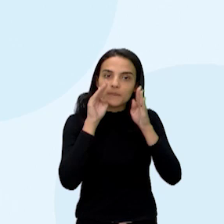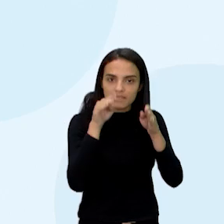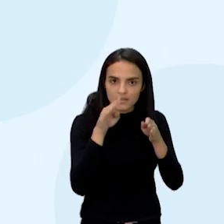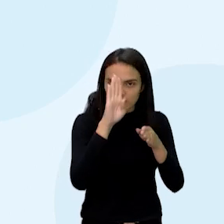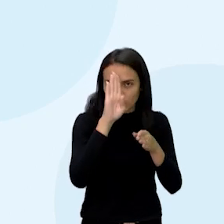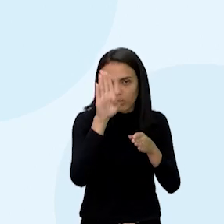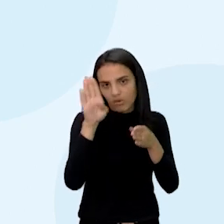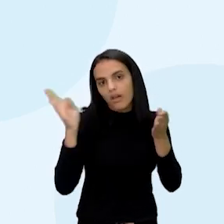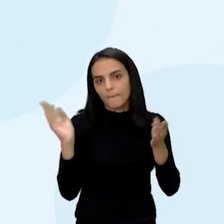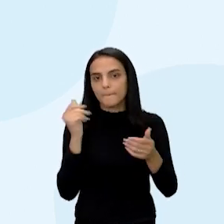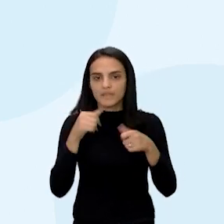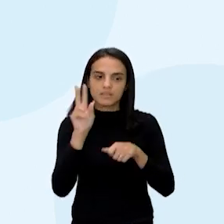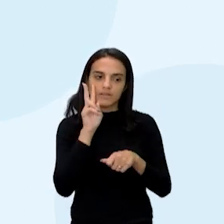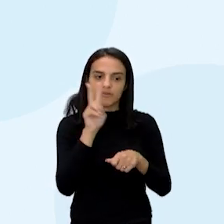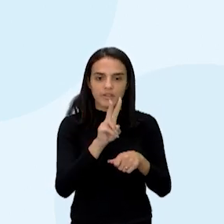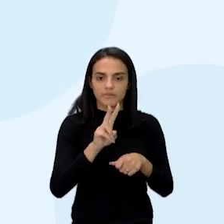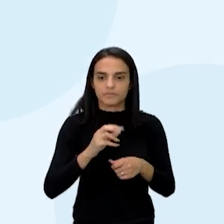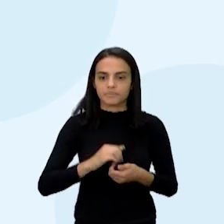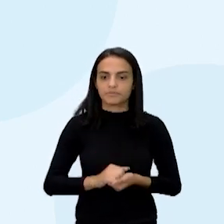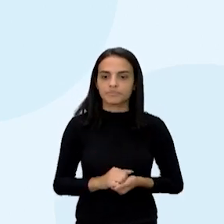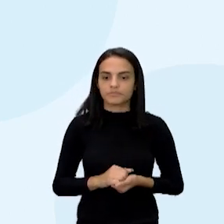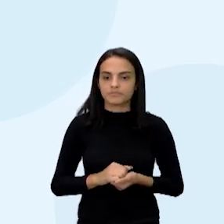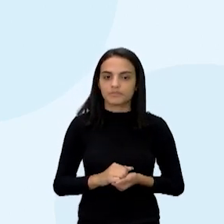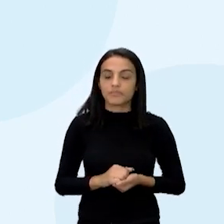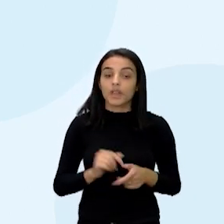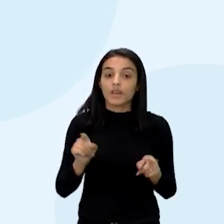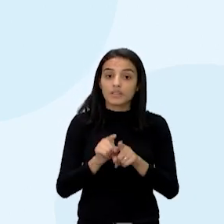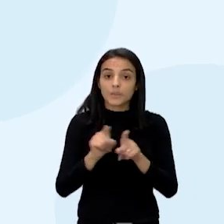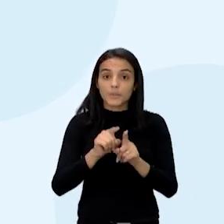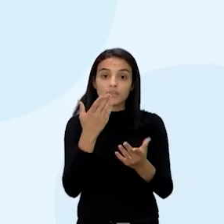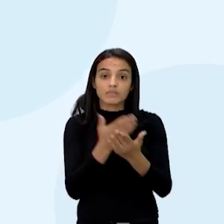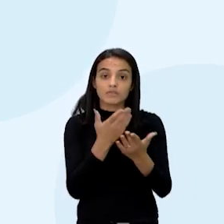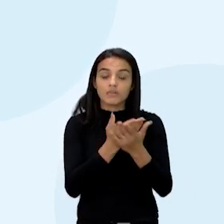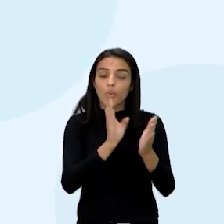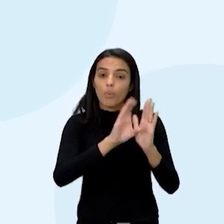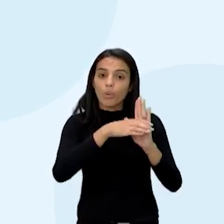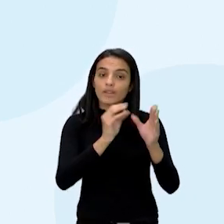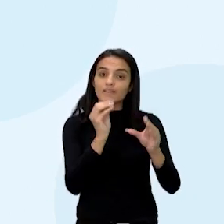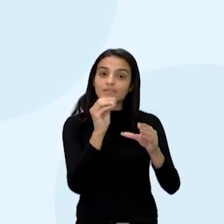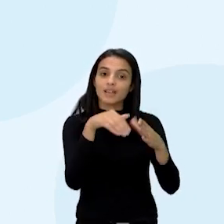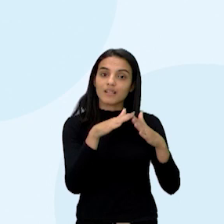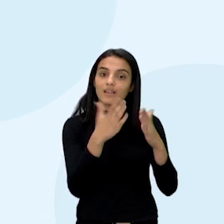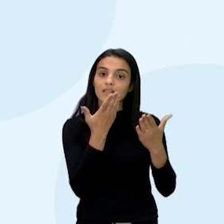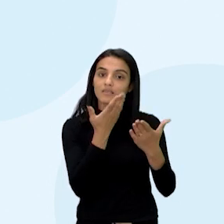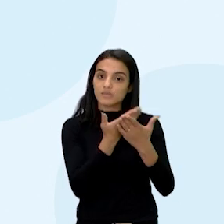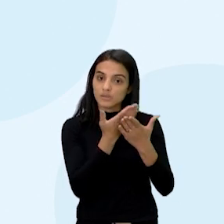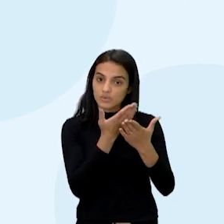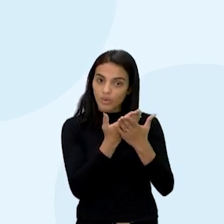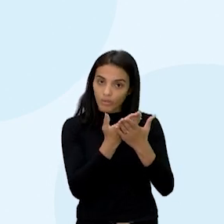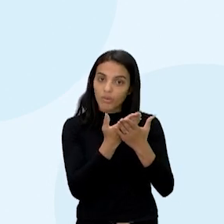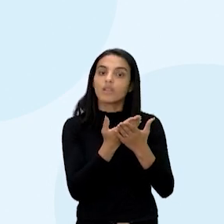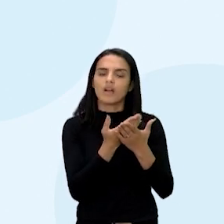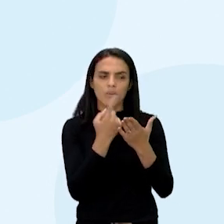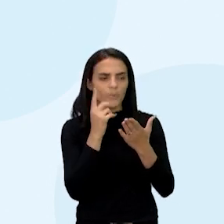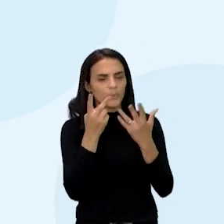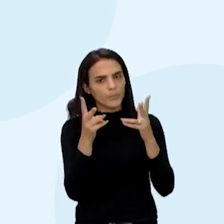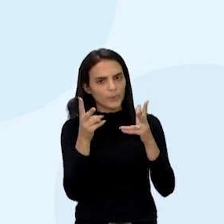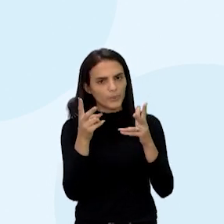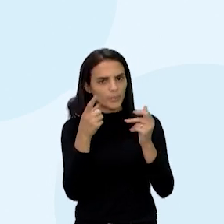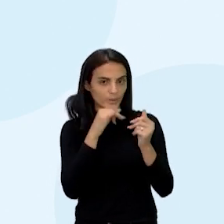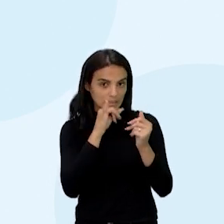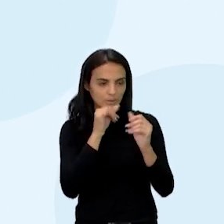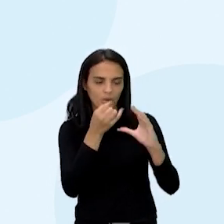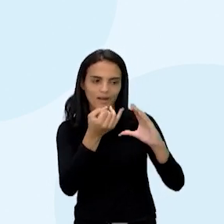A gente tem que olhar também para o estudante no contexto da escola. Então, se eu tenho um estudante, por exemplo, com características de